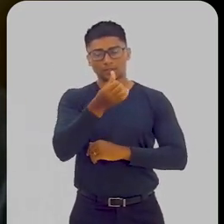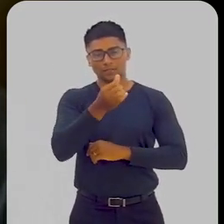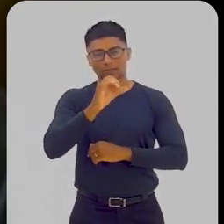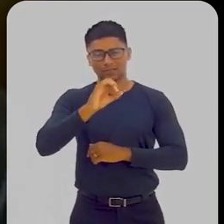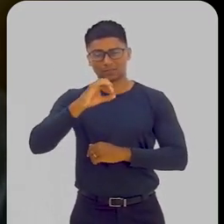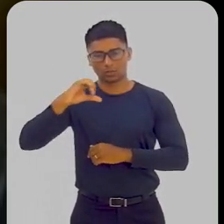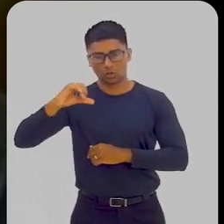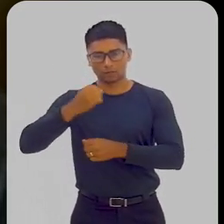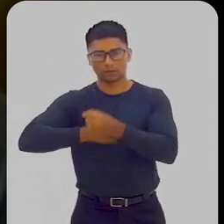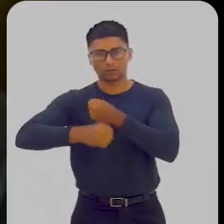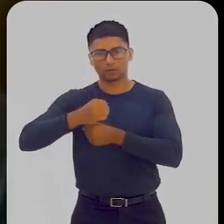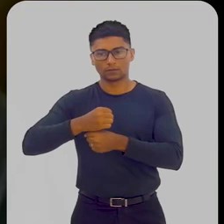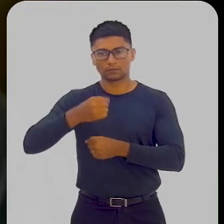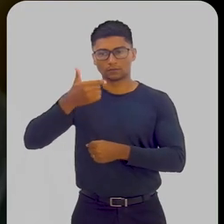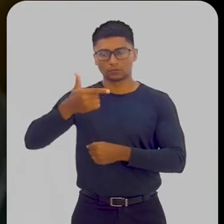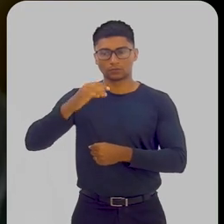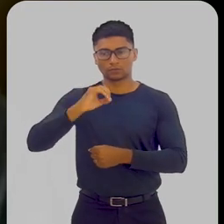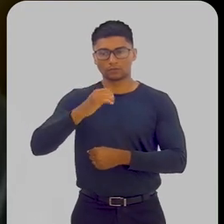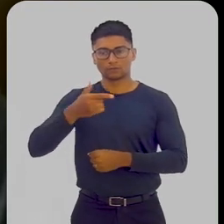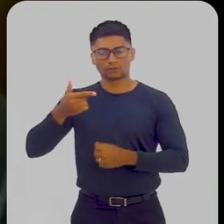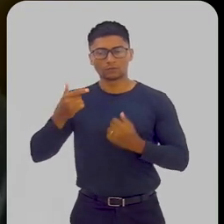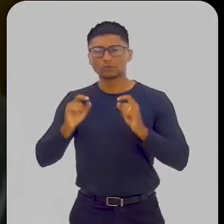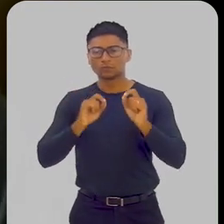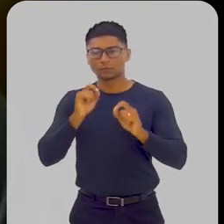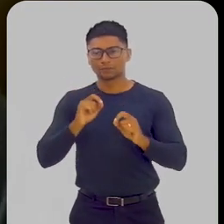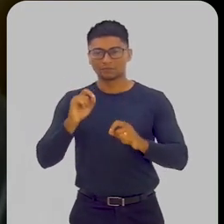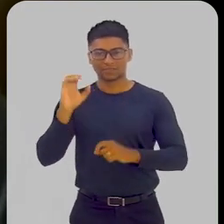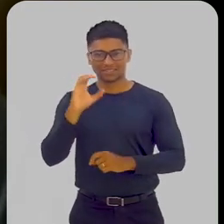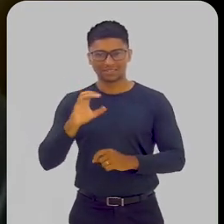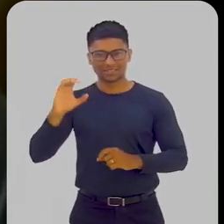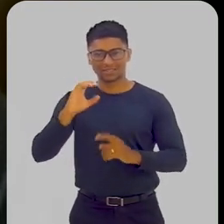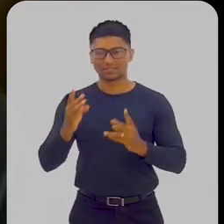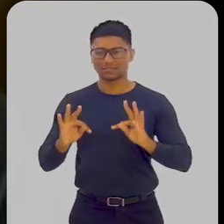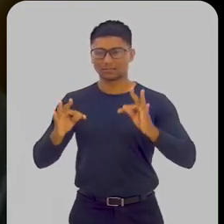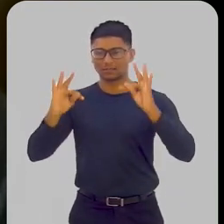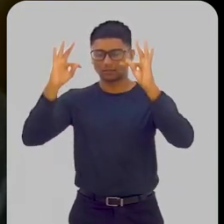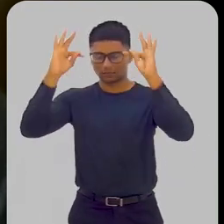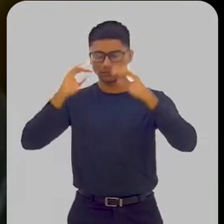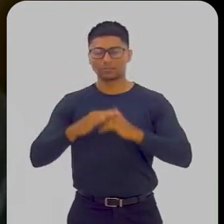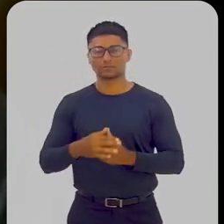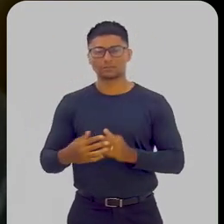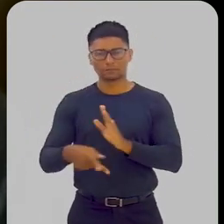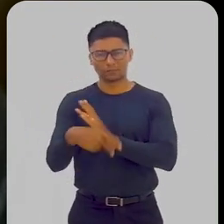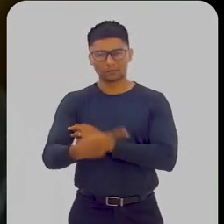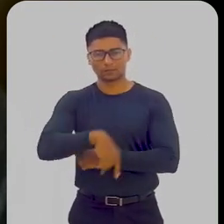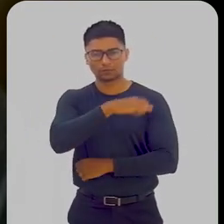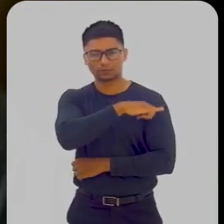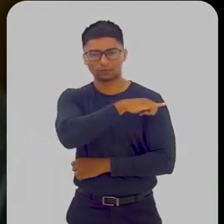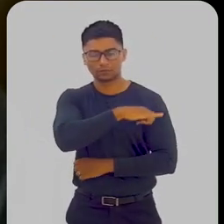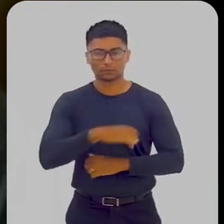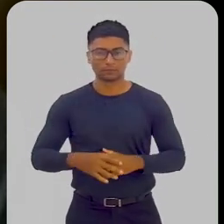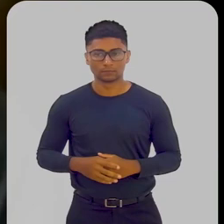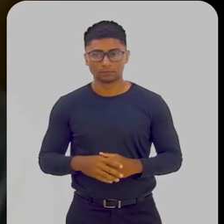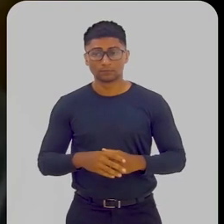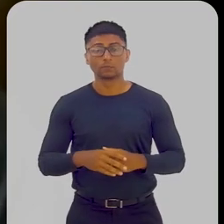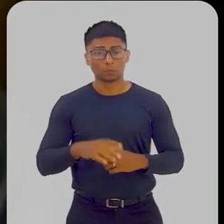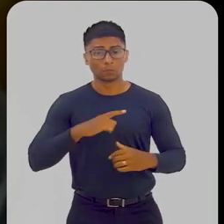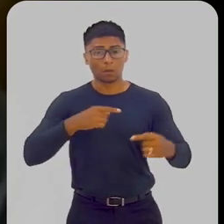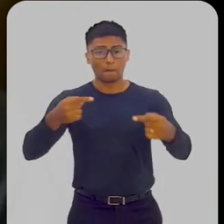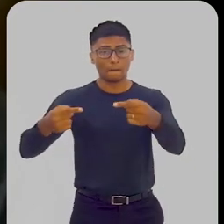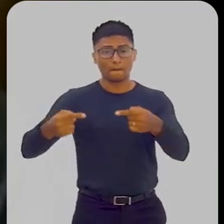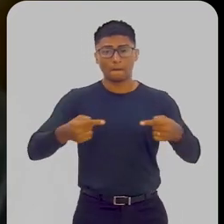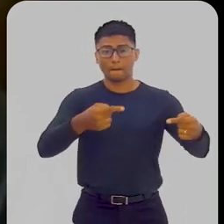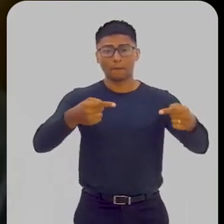Lei 9.809, de 2022, instituindo o Sistema Estadual de Ciência, Tecnologia e Inovação do Estado do Rio de